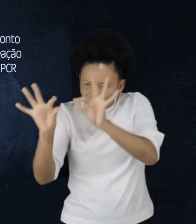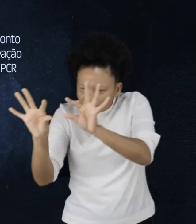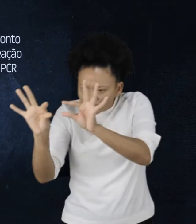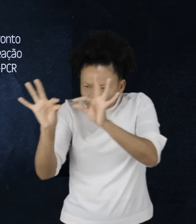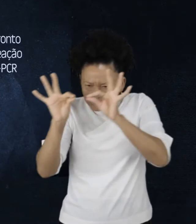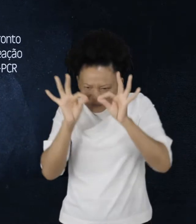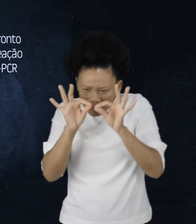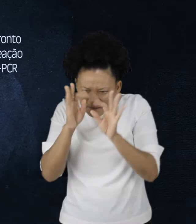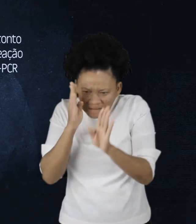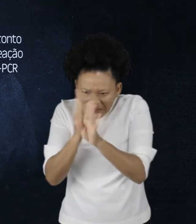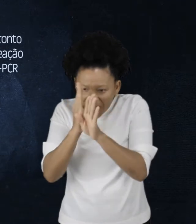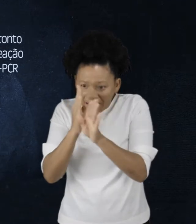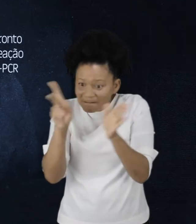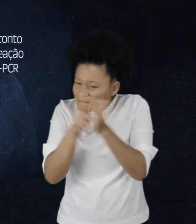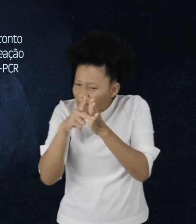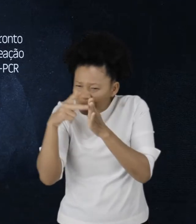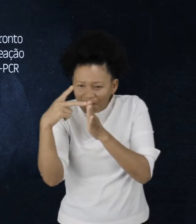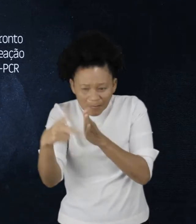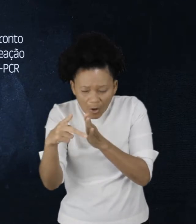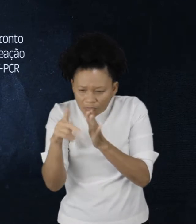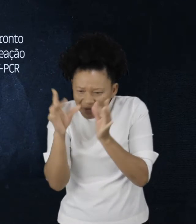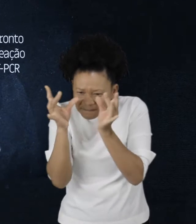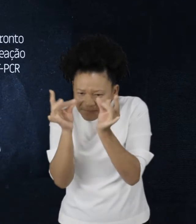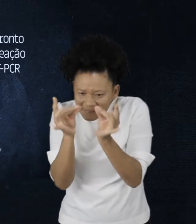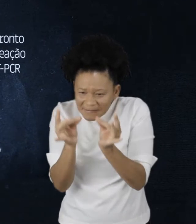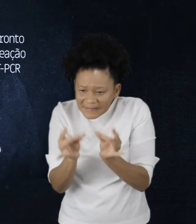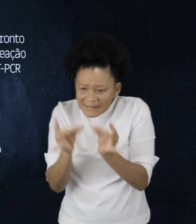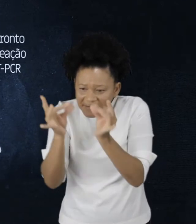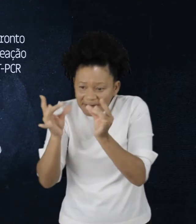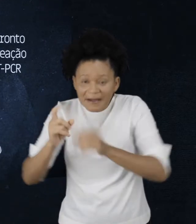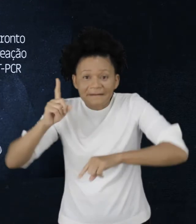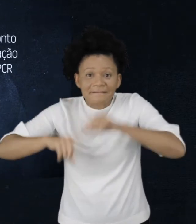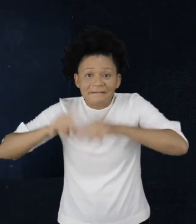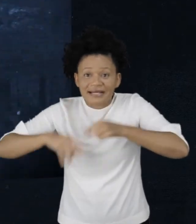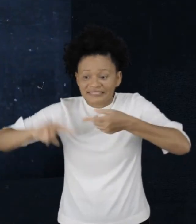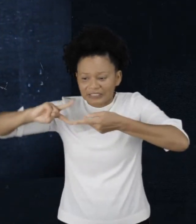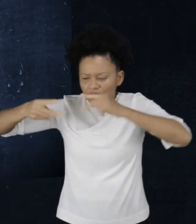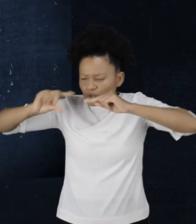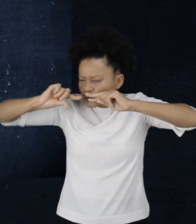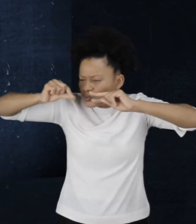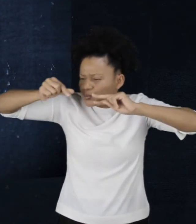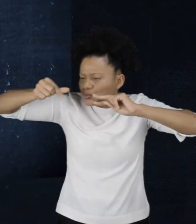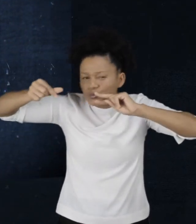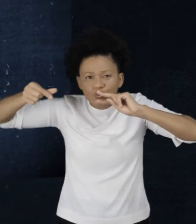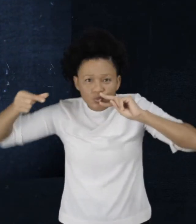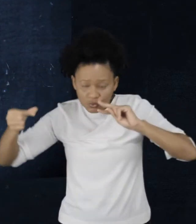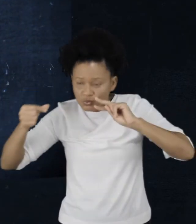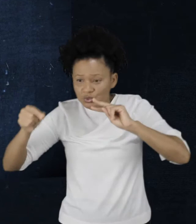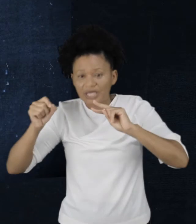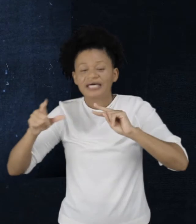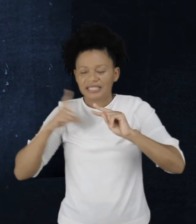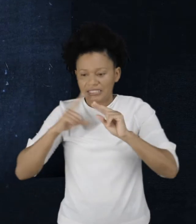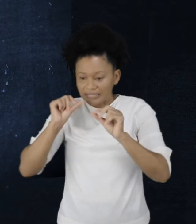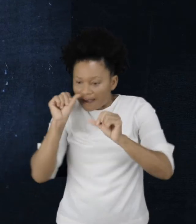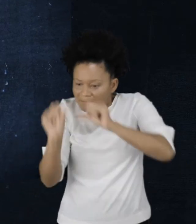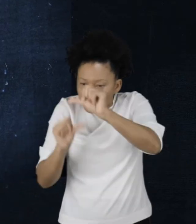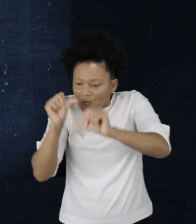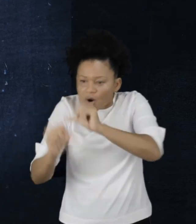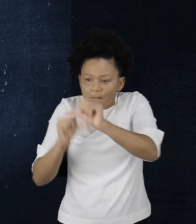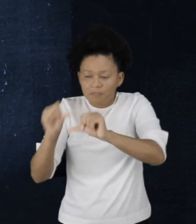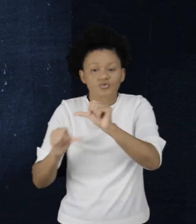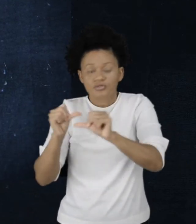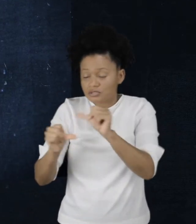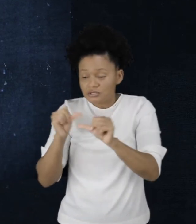específicos para a detecção de alvos no material genético do novo coronavírus. As reações são realizadas em um